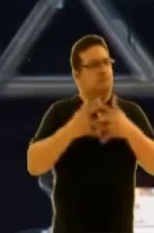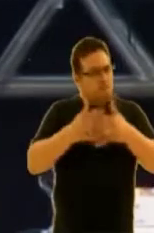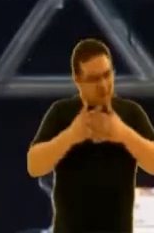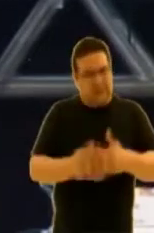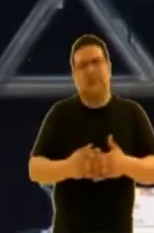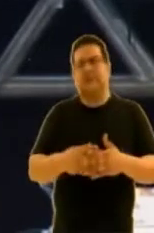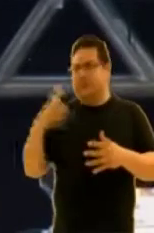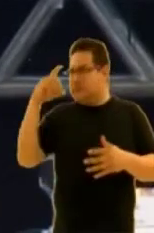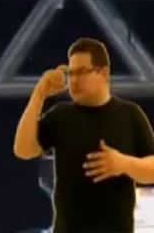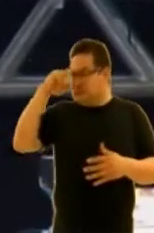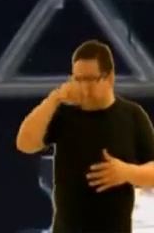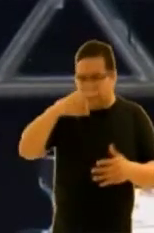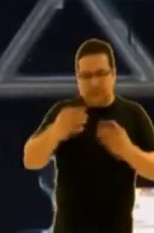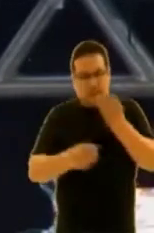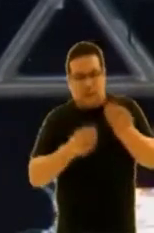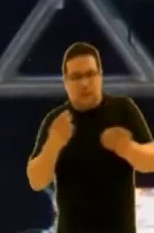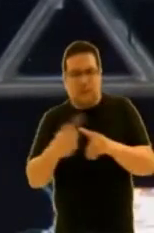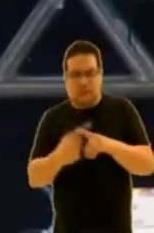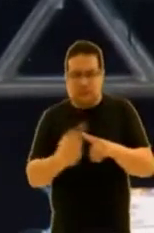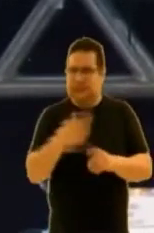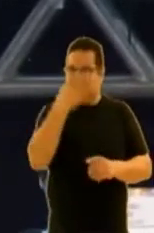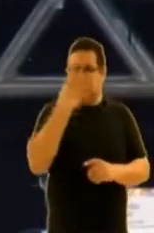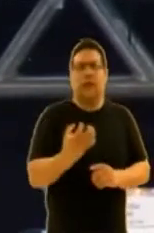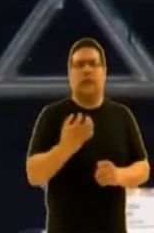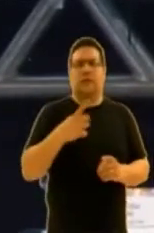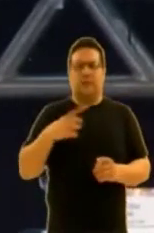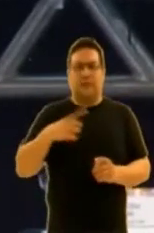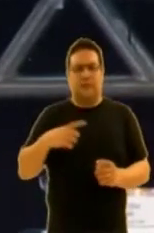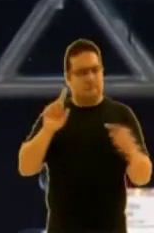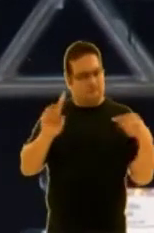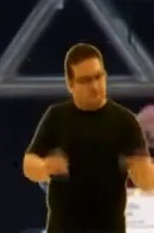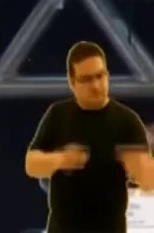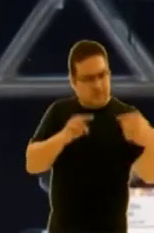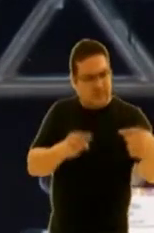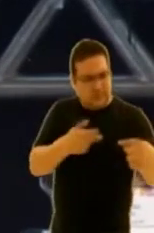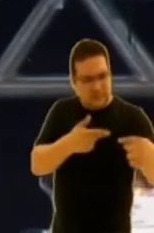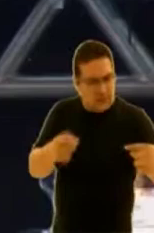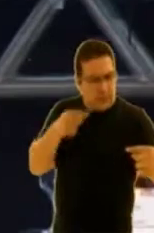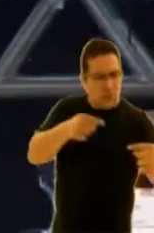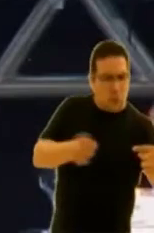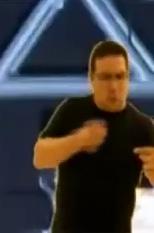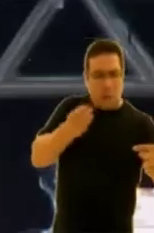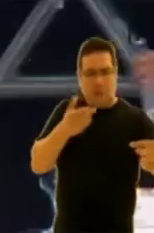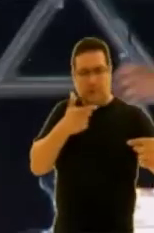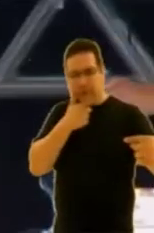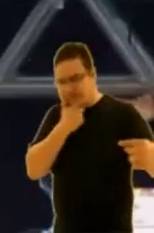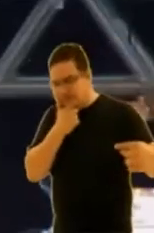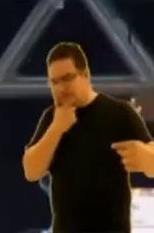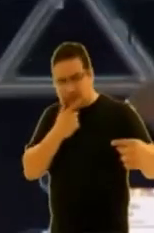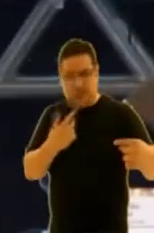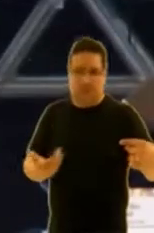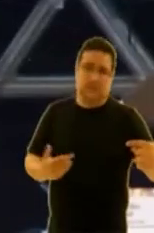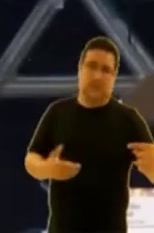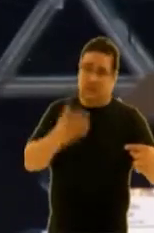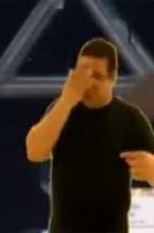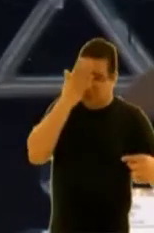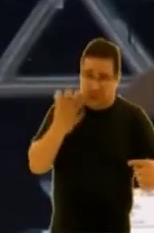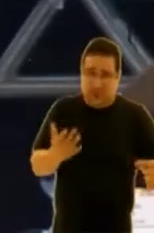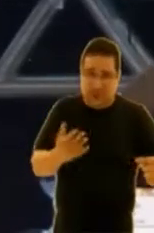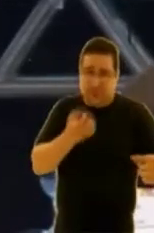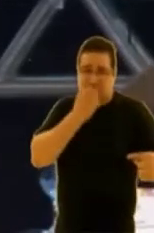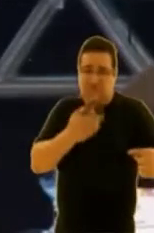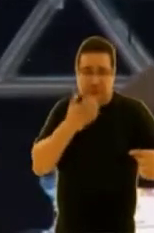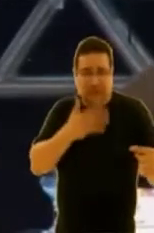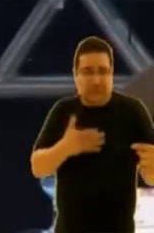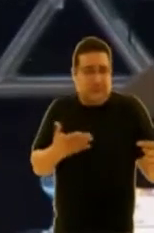difícil, muitas vezes nos coloca em situações não sempre das mais agradáveis,